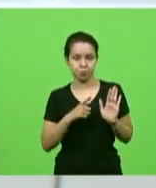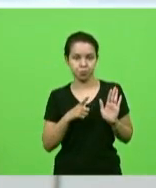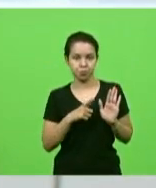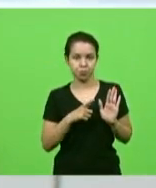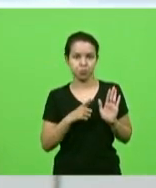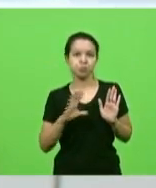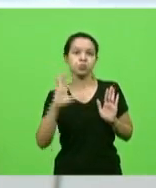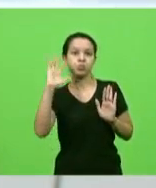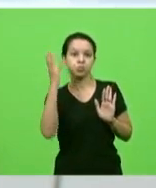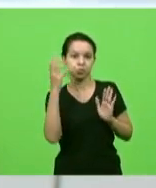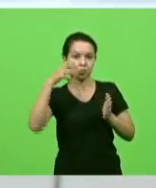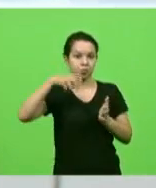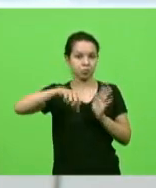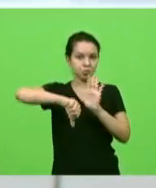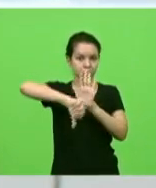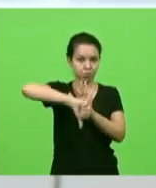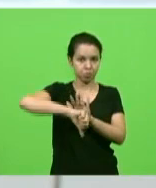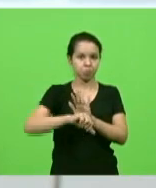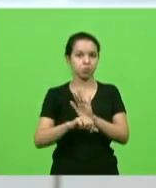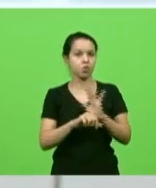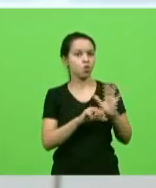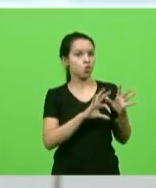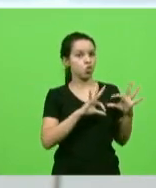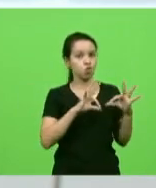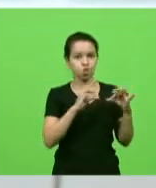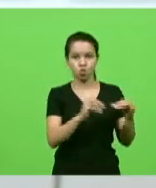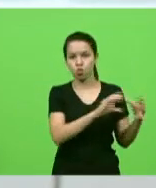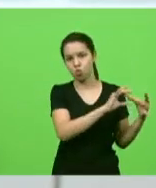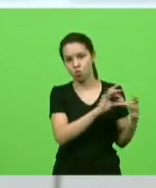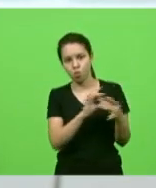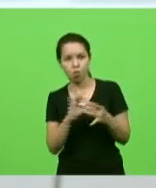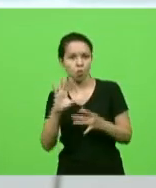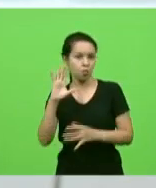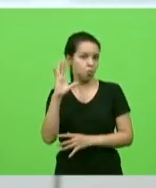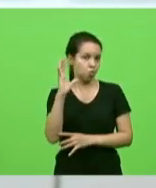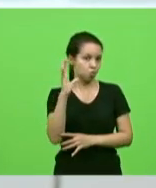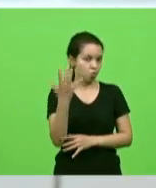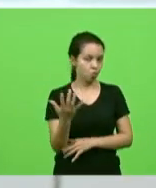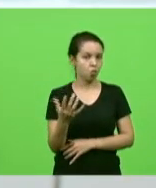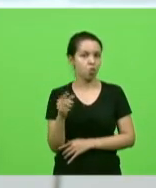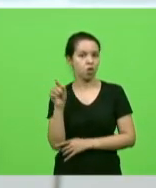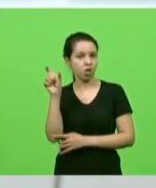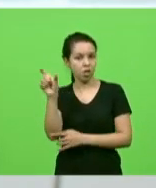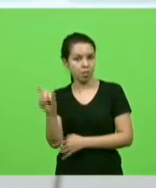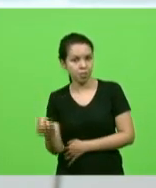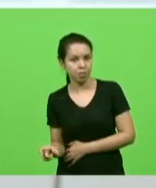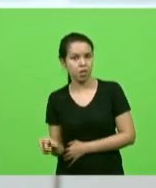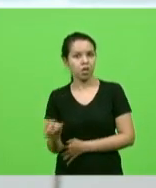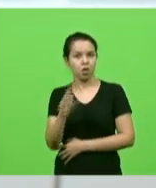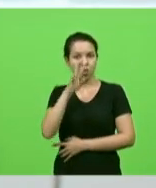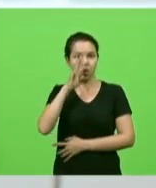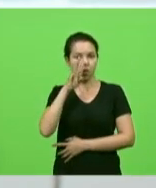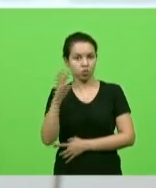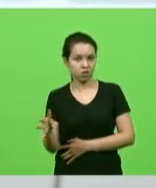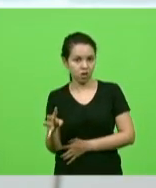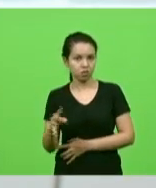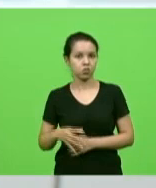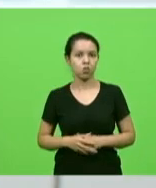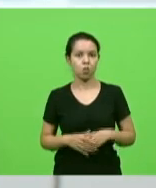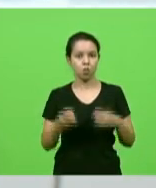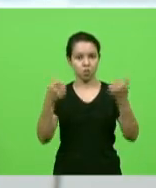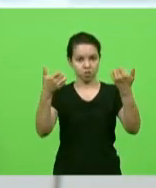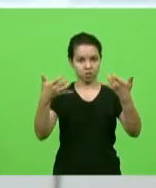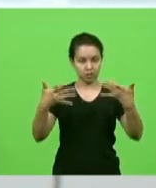com todas as suas circunstâncias a qualificação do acusado e ou esclarecimentos